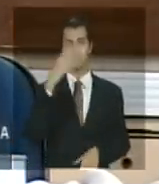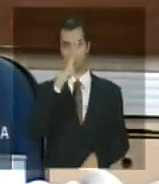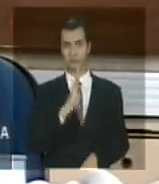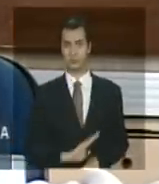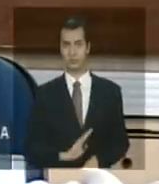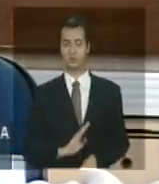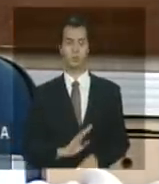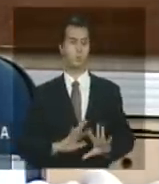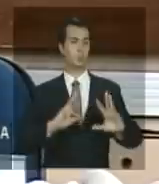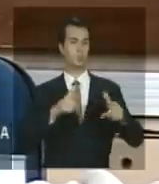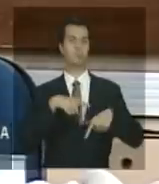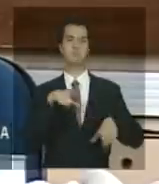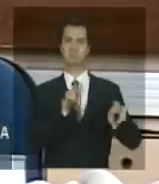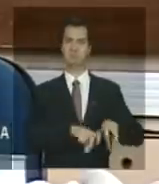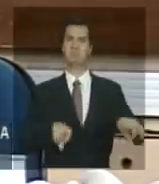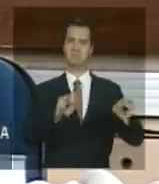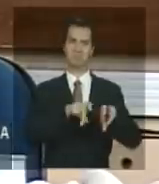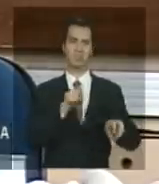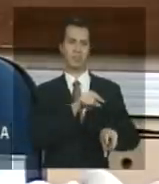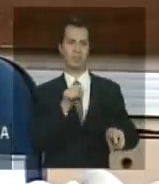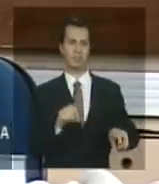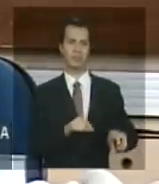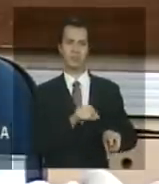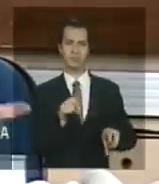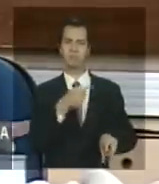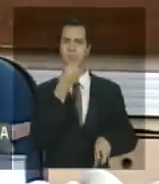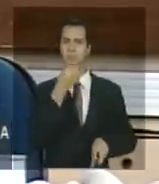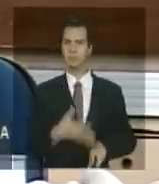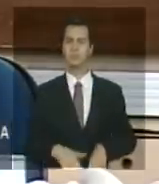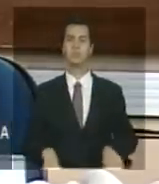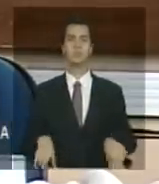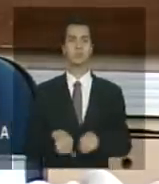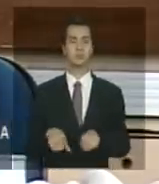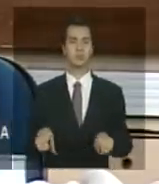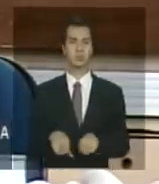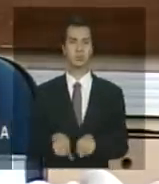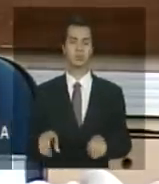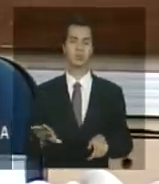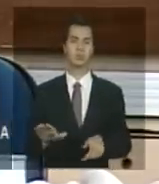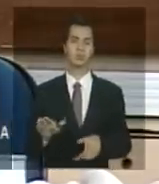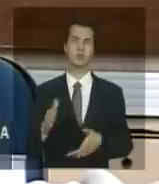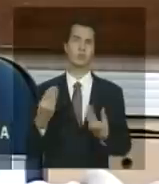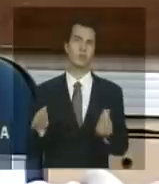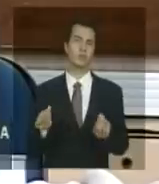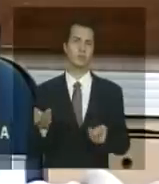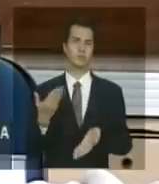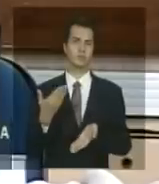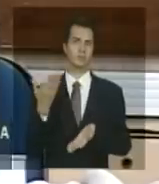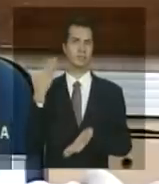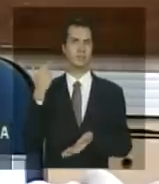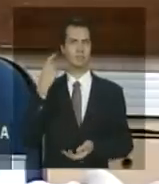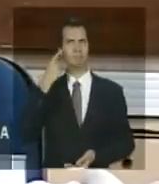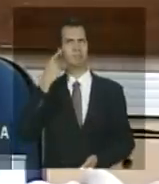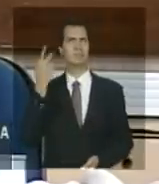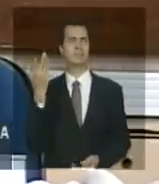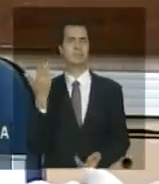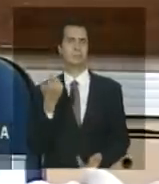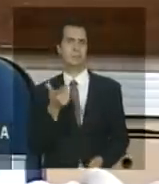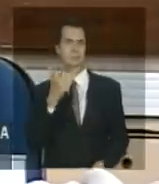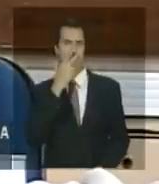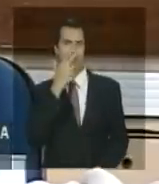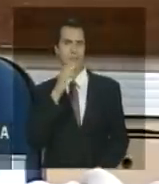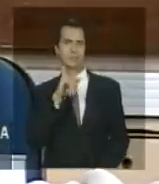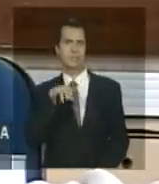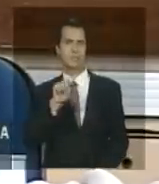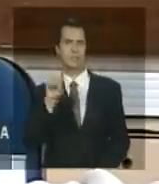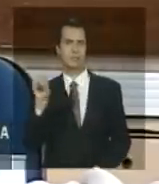todo informatizado, seja, quem diria, alguns anos atrás, a gente pensar que nós não íamos ter fila